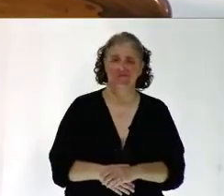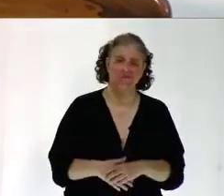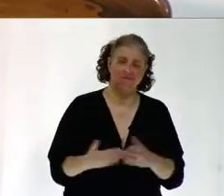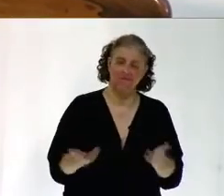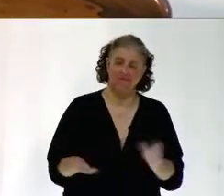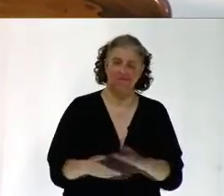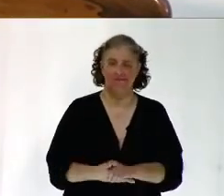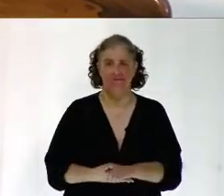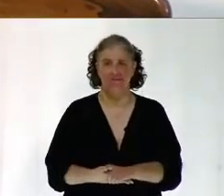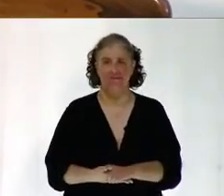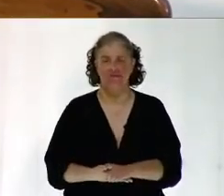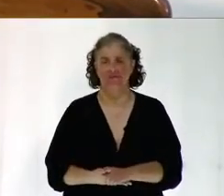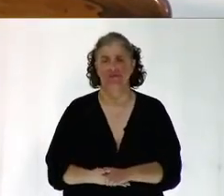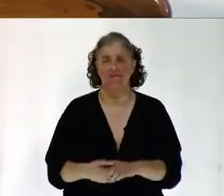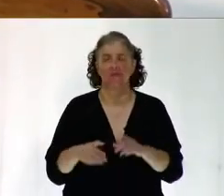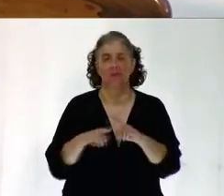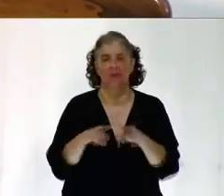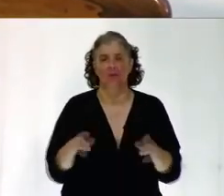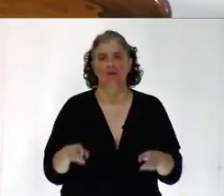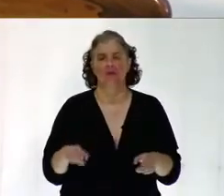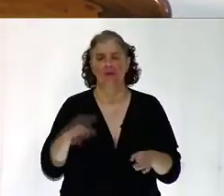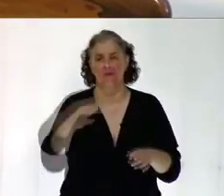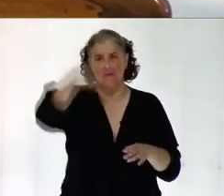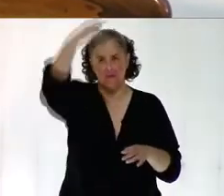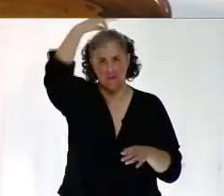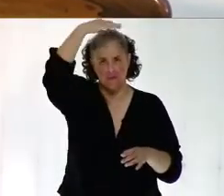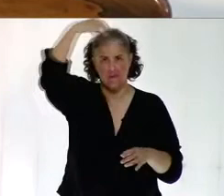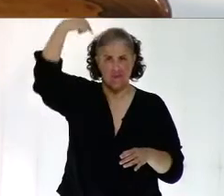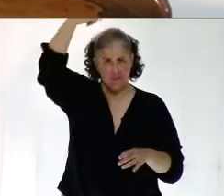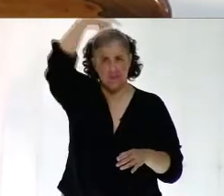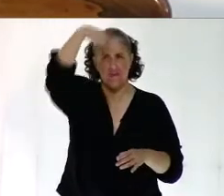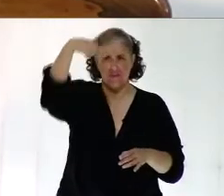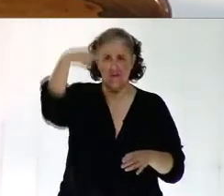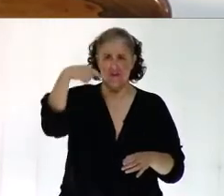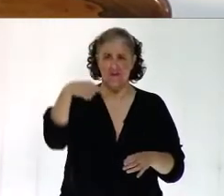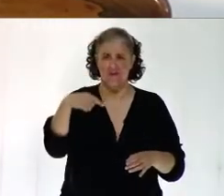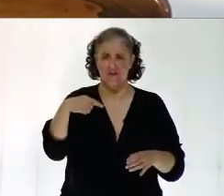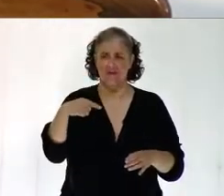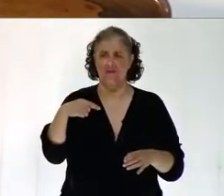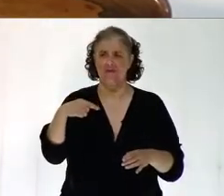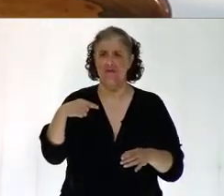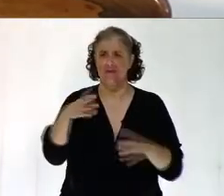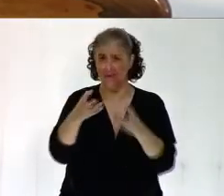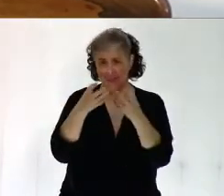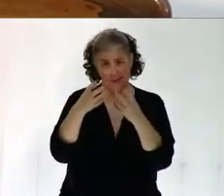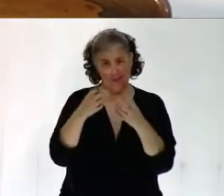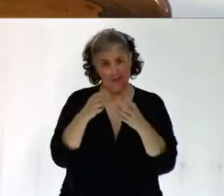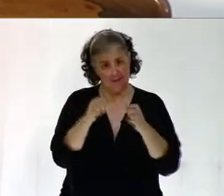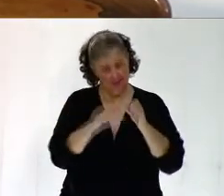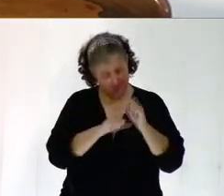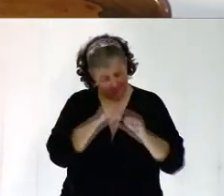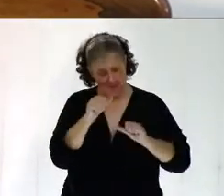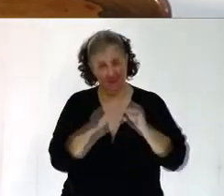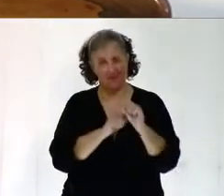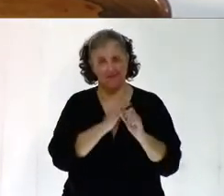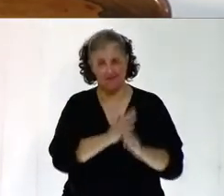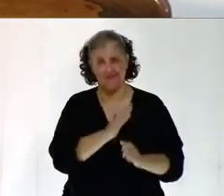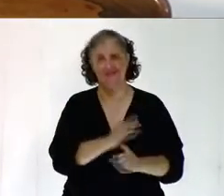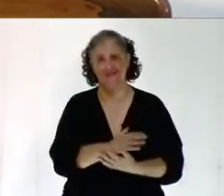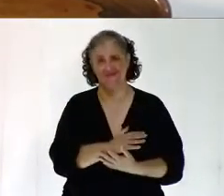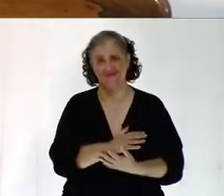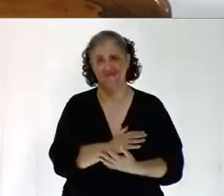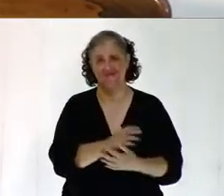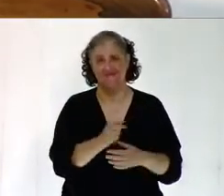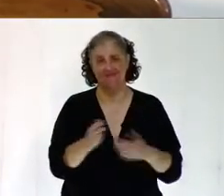demais quem diria o espírito santo intenção de trabalhar nossos corações é minha esperança